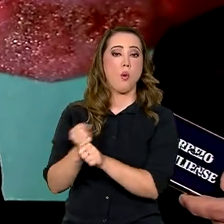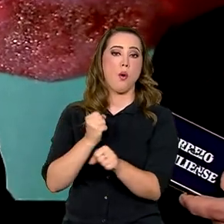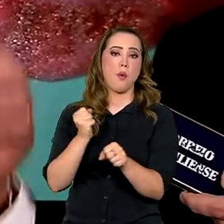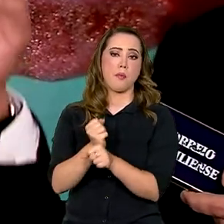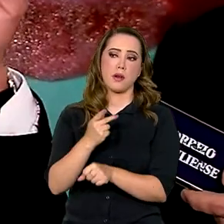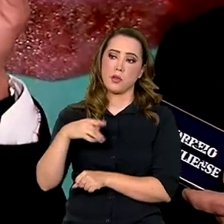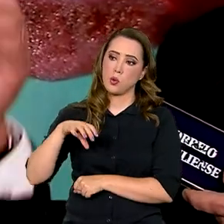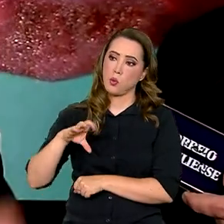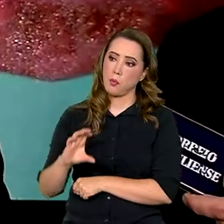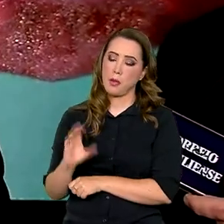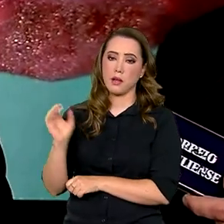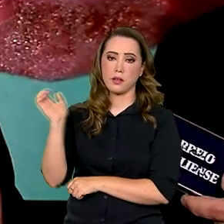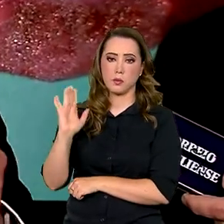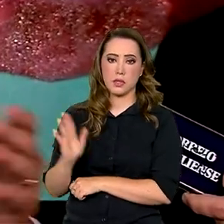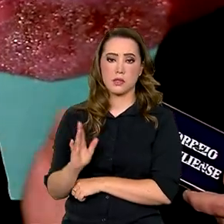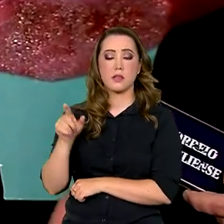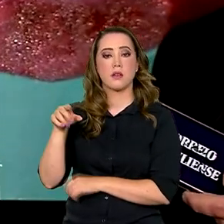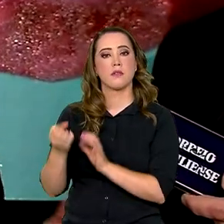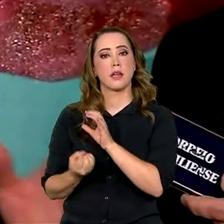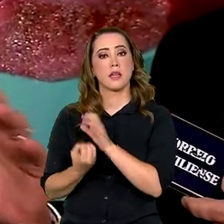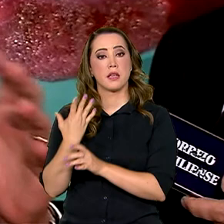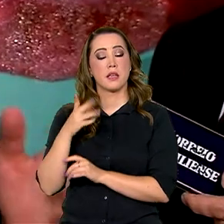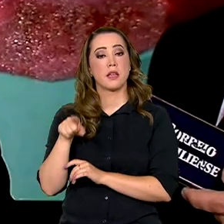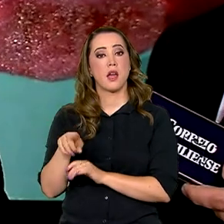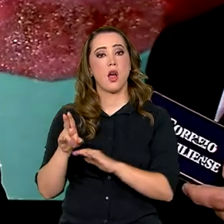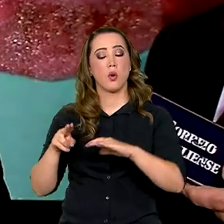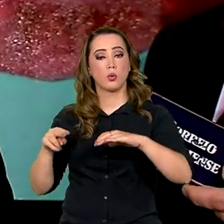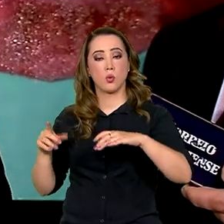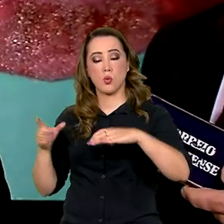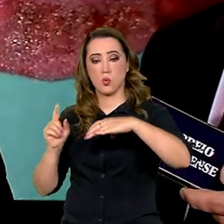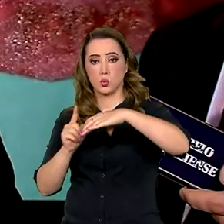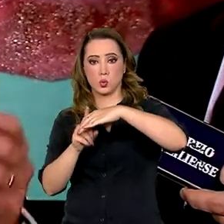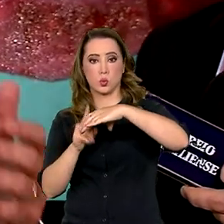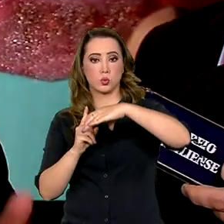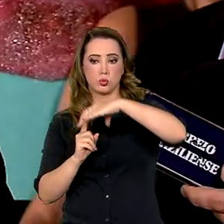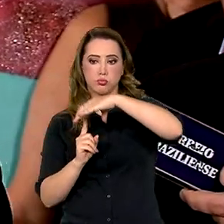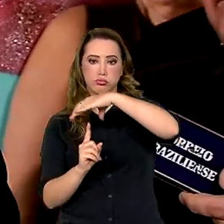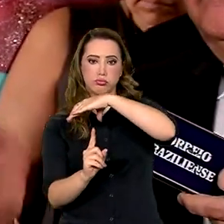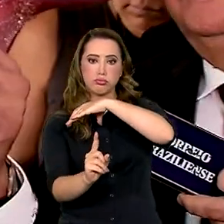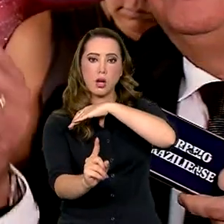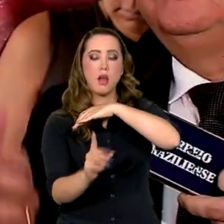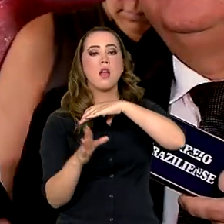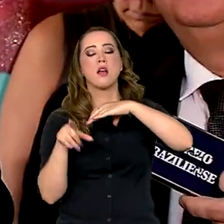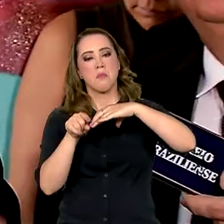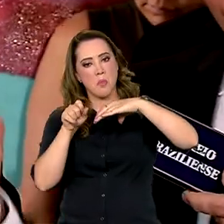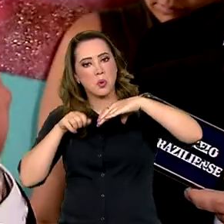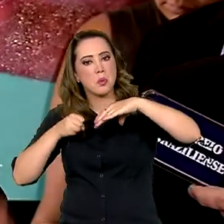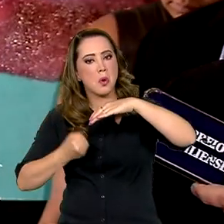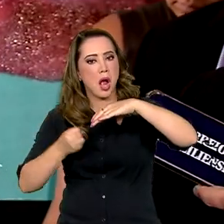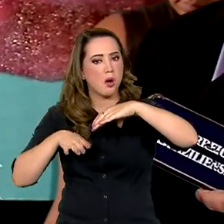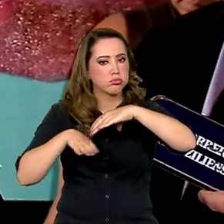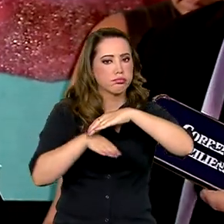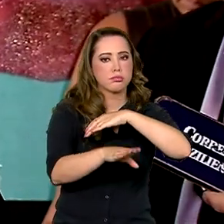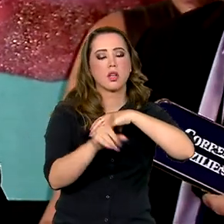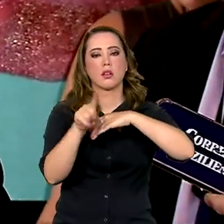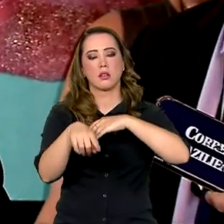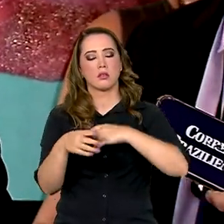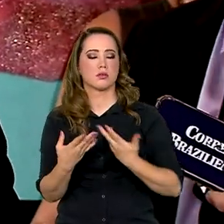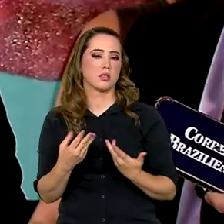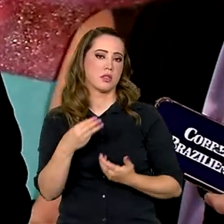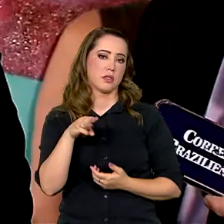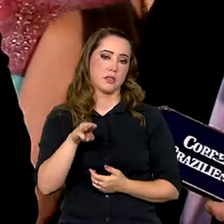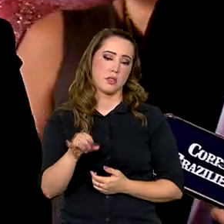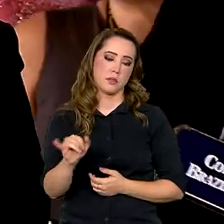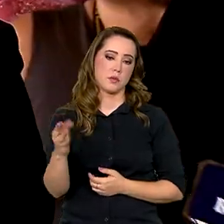que é o túnel Santos Guarujá na ordem de 5 milhões Então vamos dialogar os trabalhadores e com todos que fazem